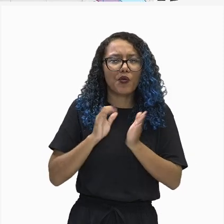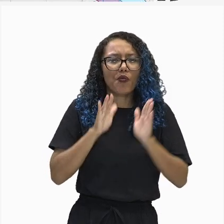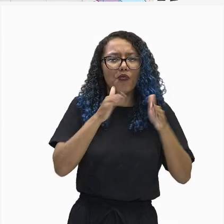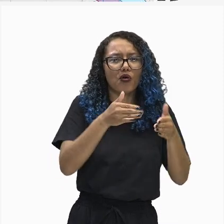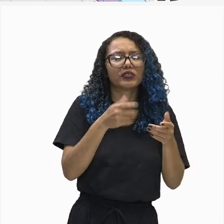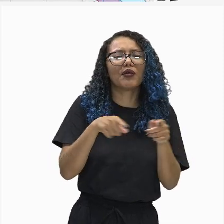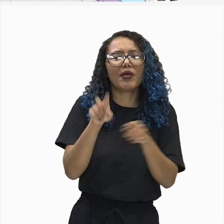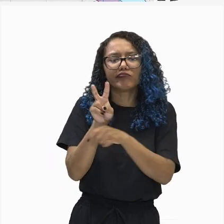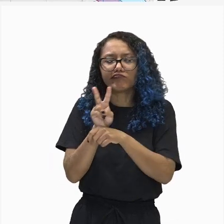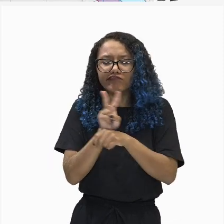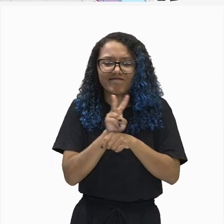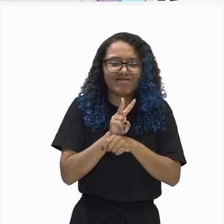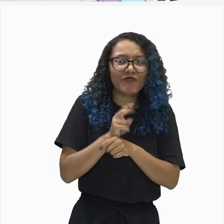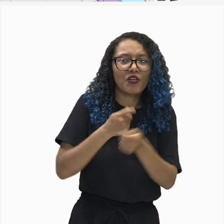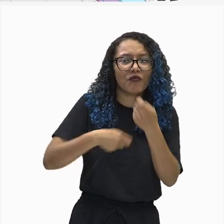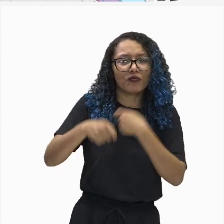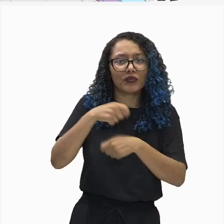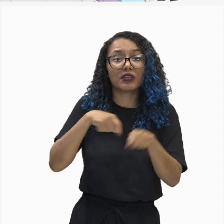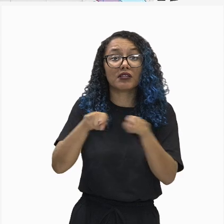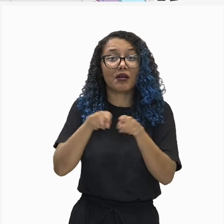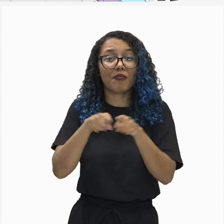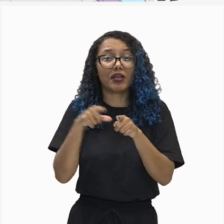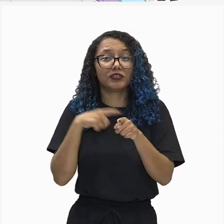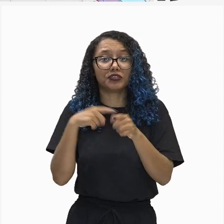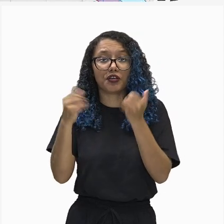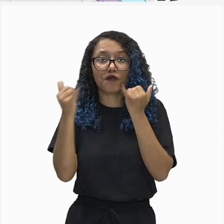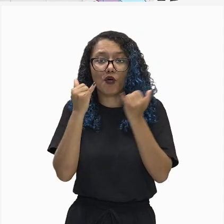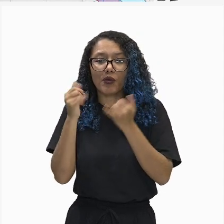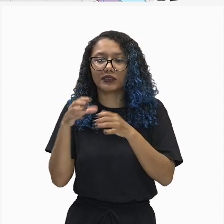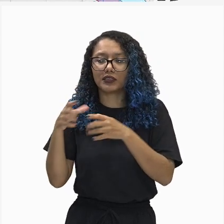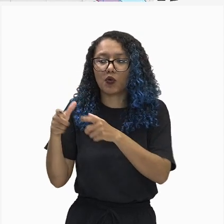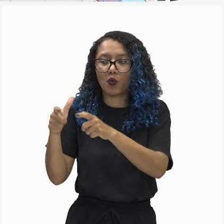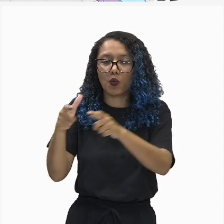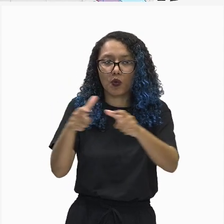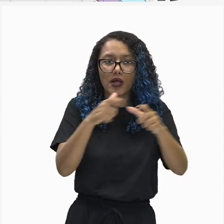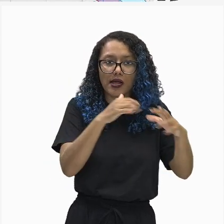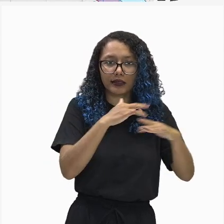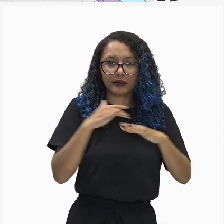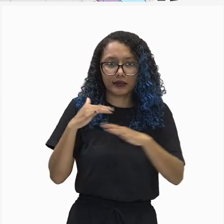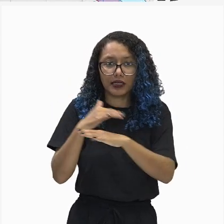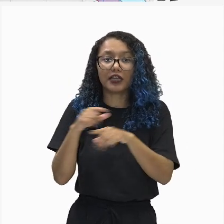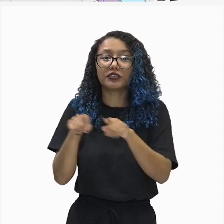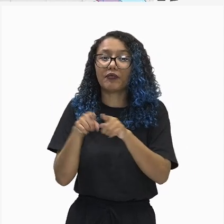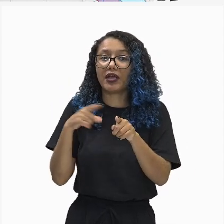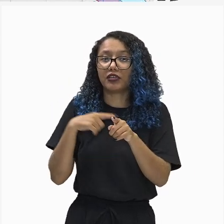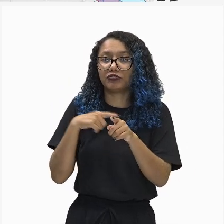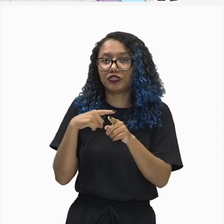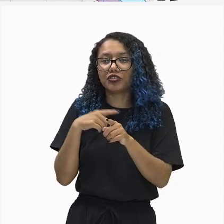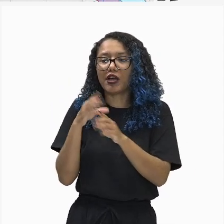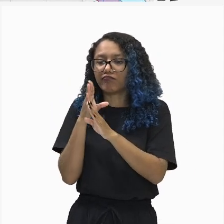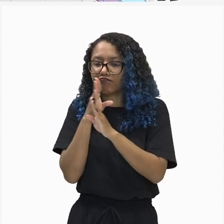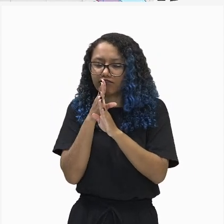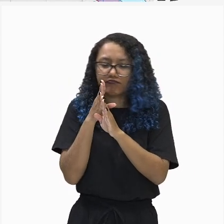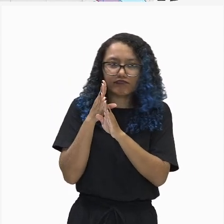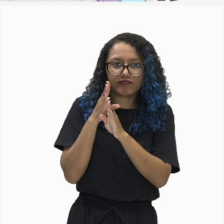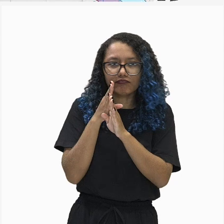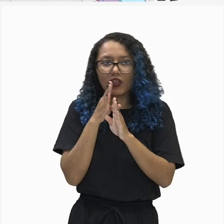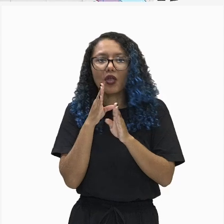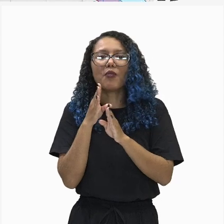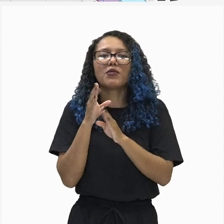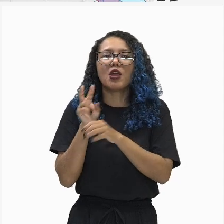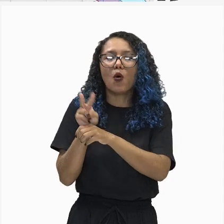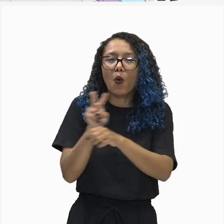cidade, traziam informações das províncias, colocou espiões espalhados pelas províncias do Império. No campo da